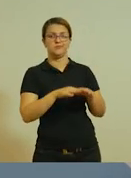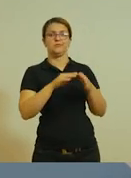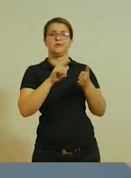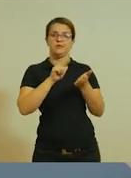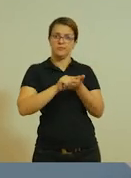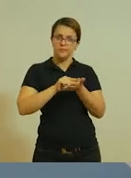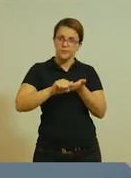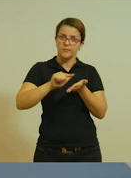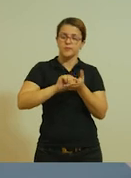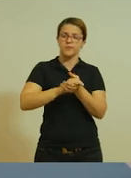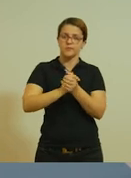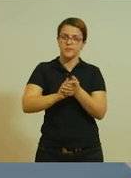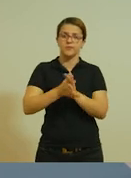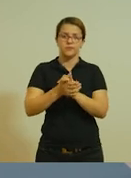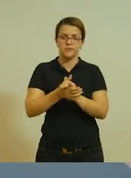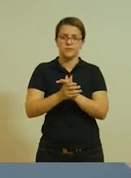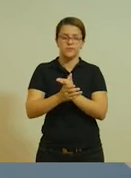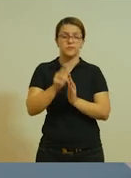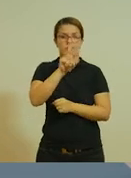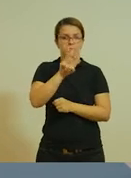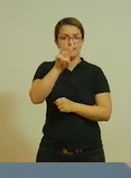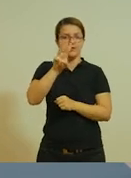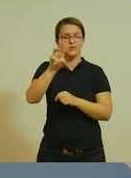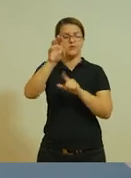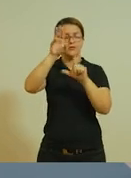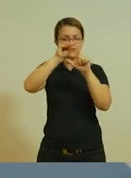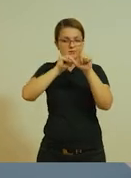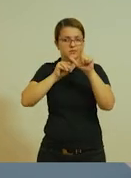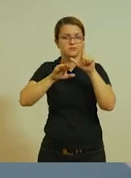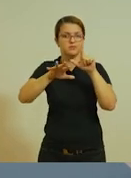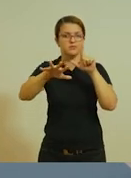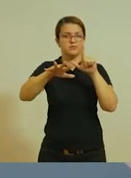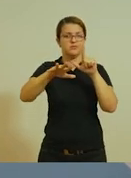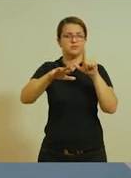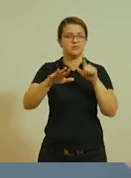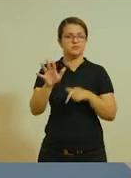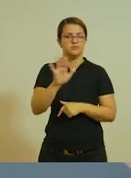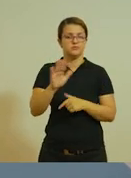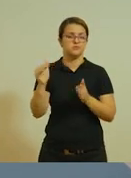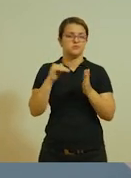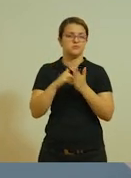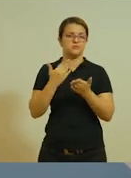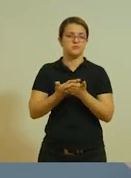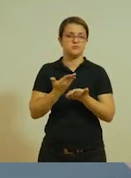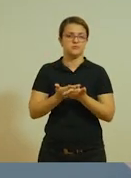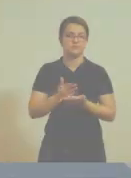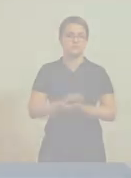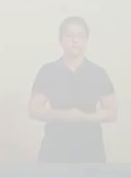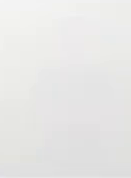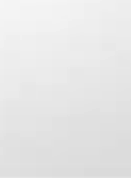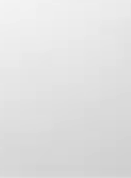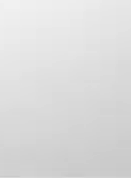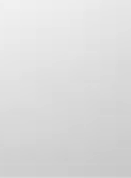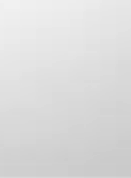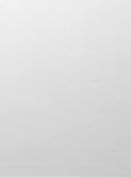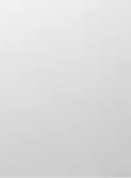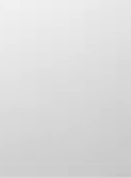lavem bem as mãos, compartilhe o link para que mais pessoas tenham acesso. Tchau, tchau e até a próxima!